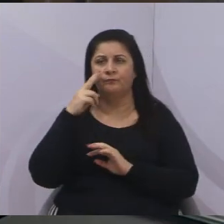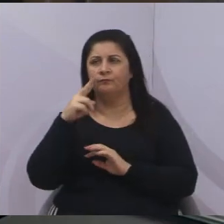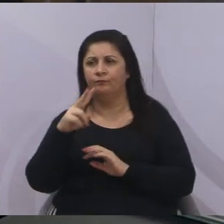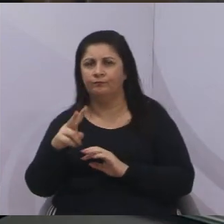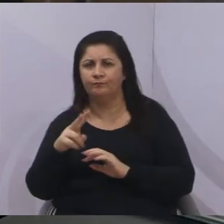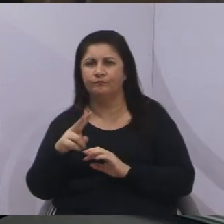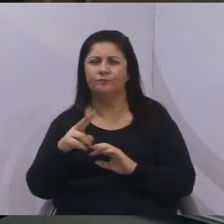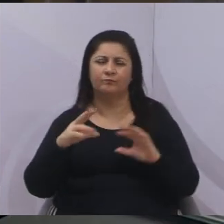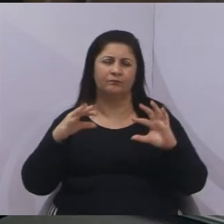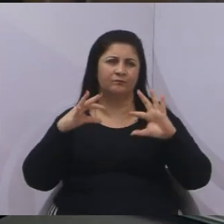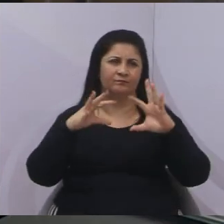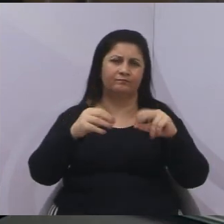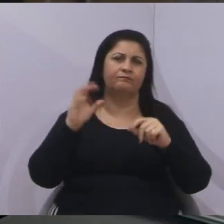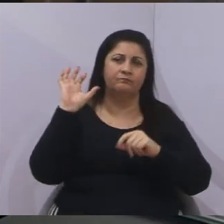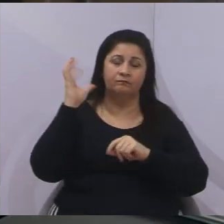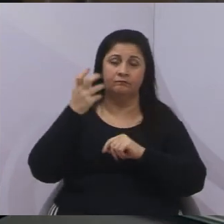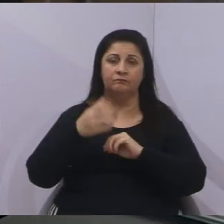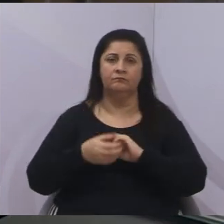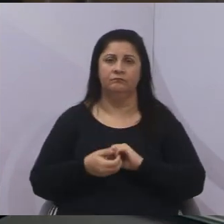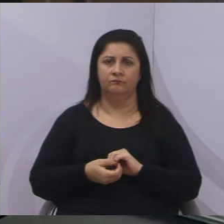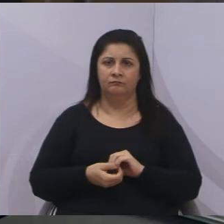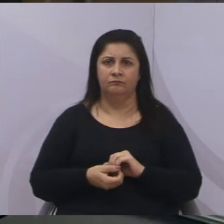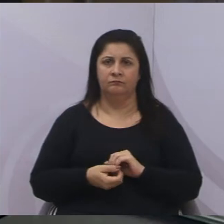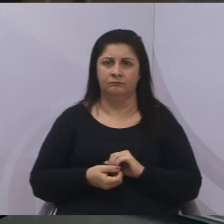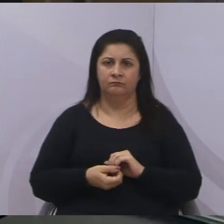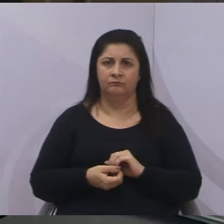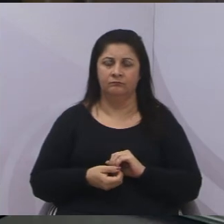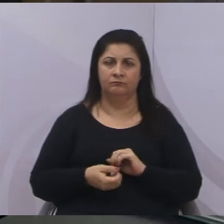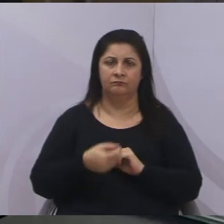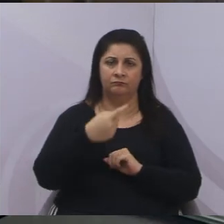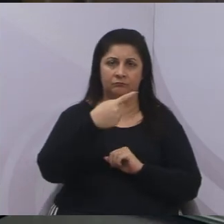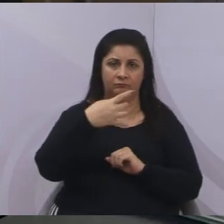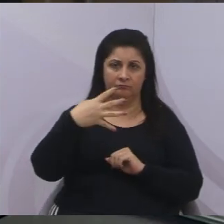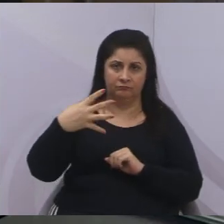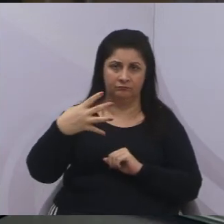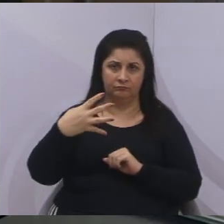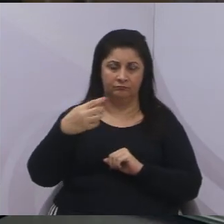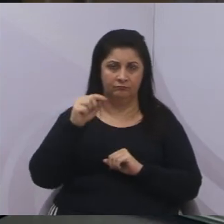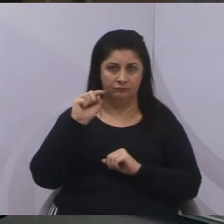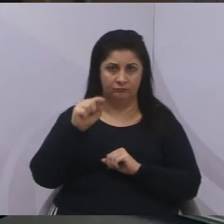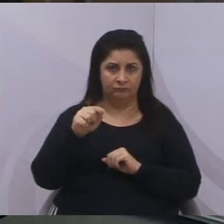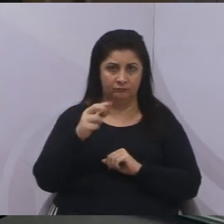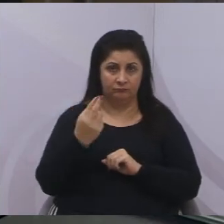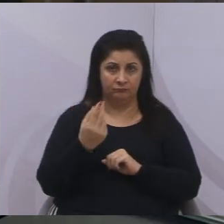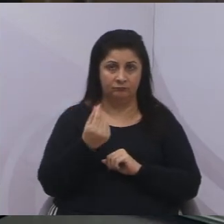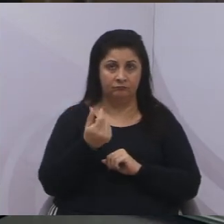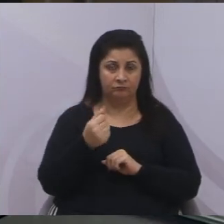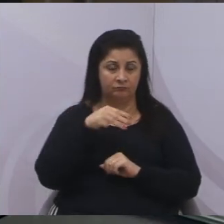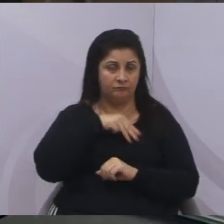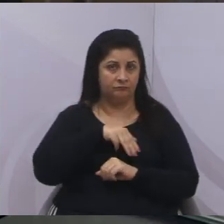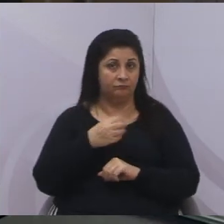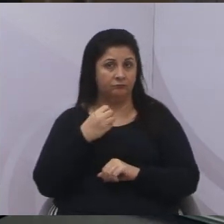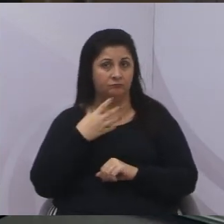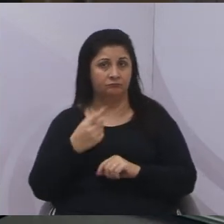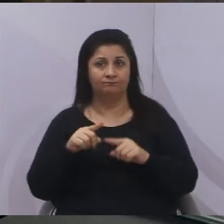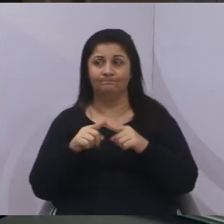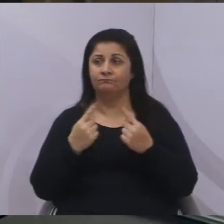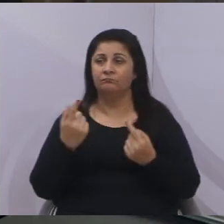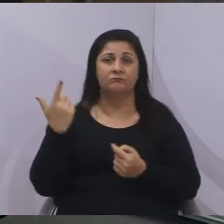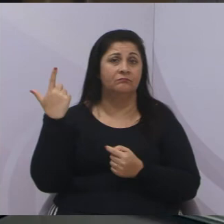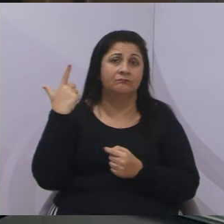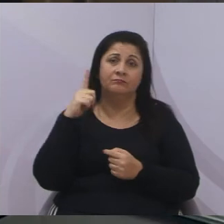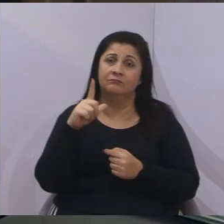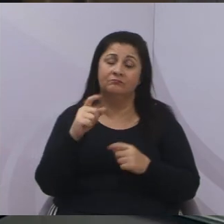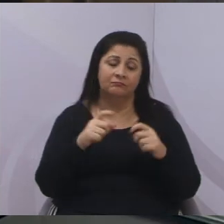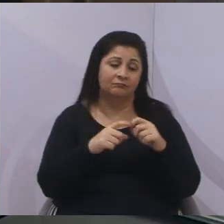o cenário, apesar dos 14 mil ser um bom salário, a gente não conseguiu atingir algo que